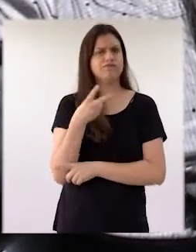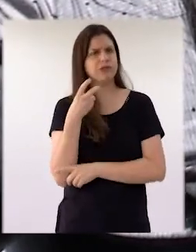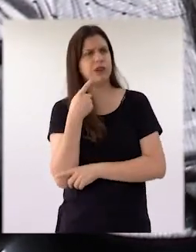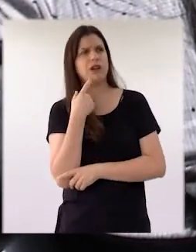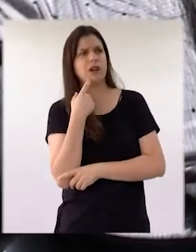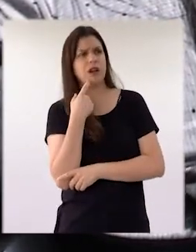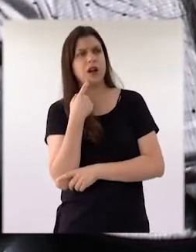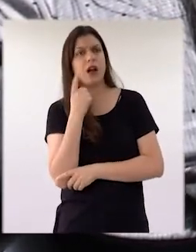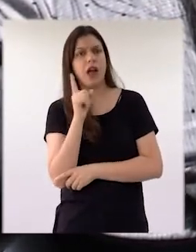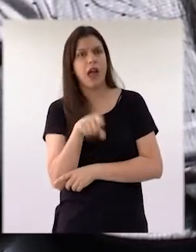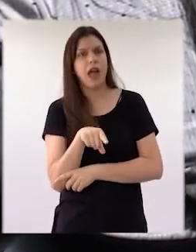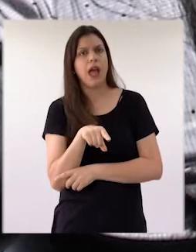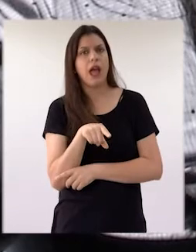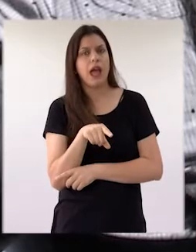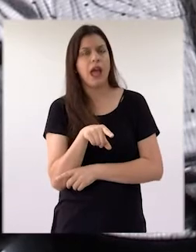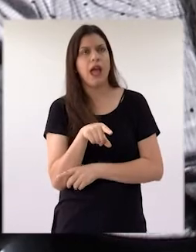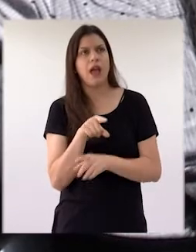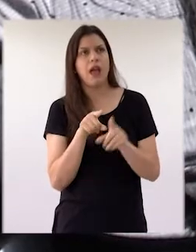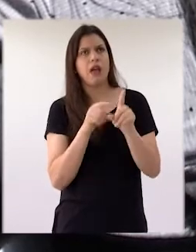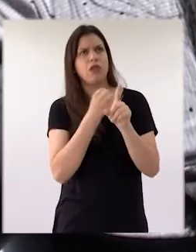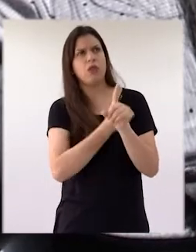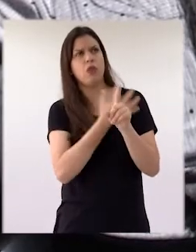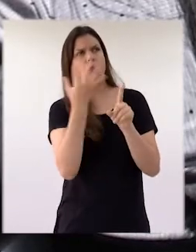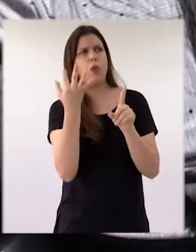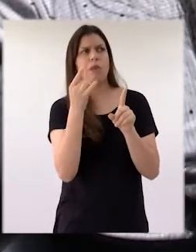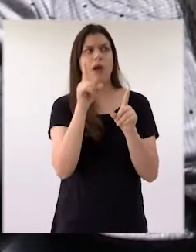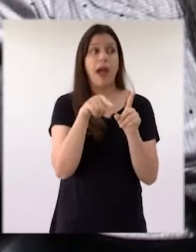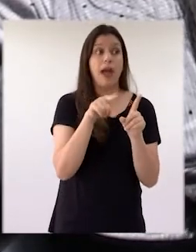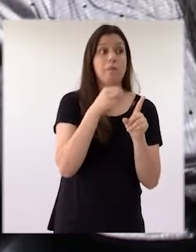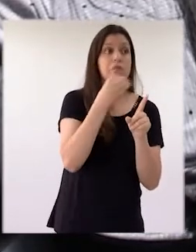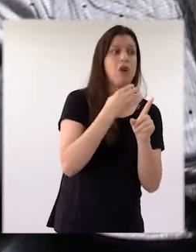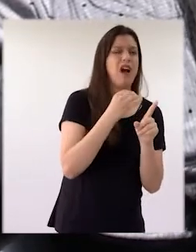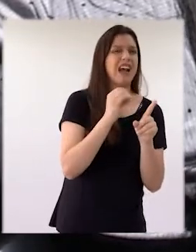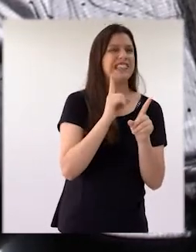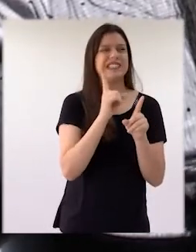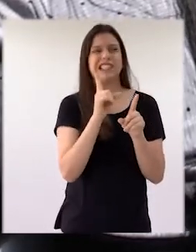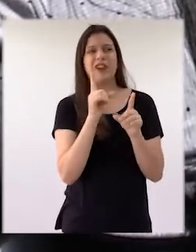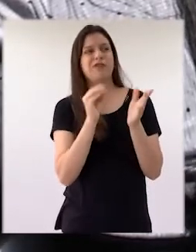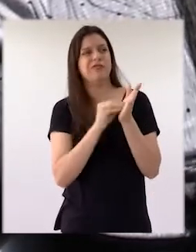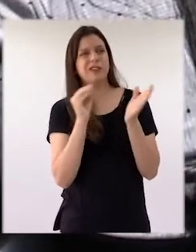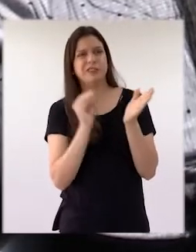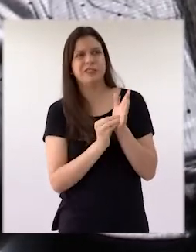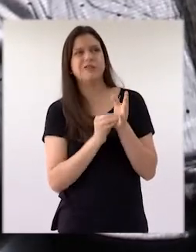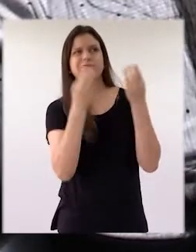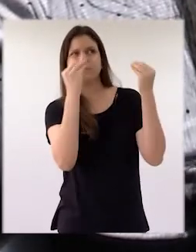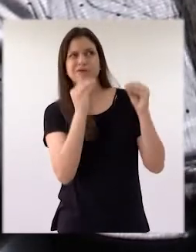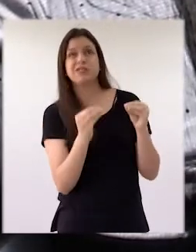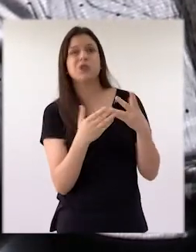dados que você pôde dizer, olha, chegou nesse nível aqui, então quer dizer que ele tem uma eficiência, ou não